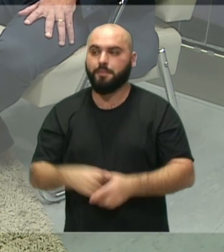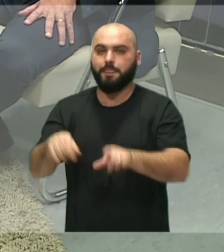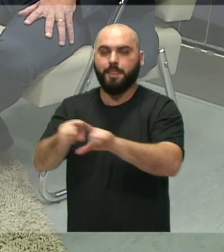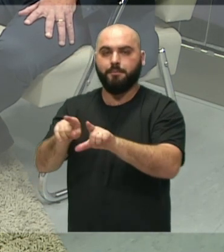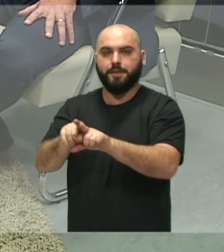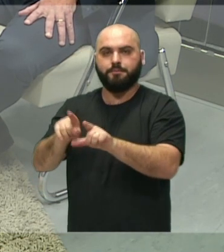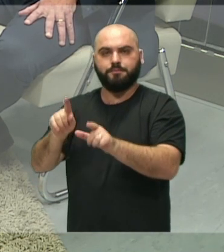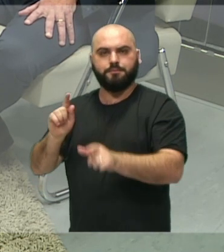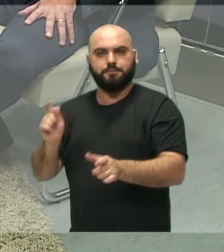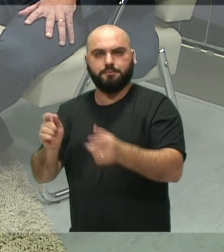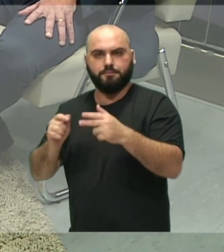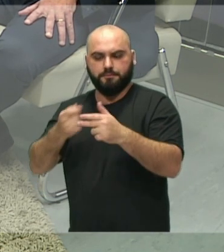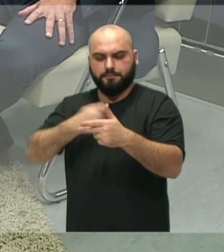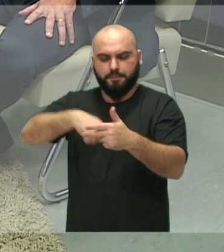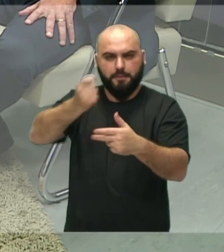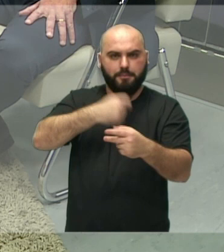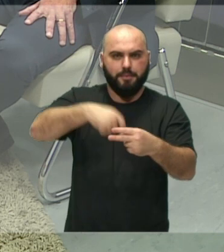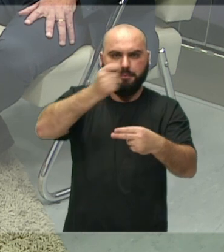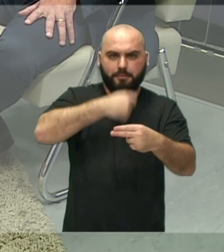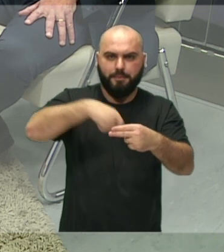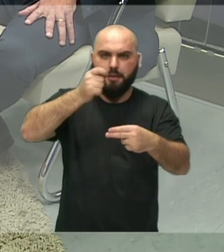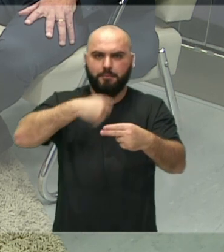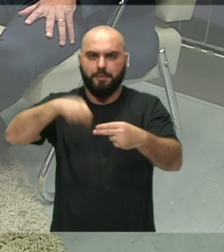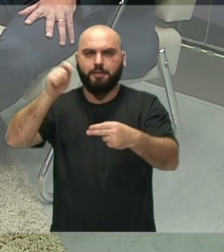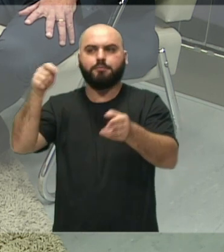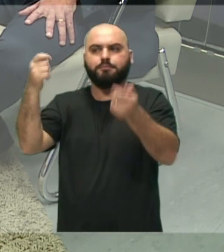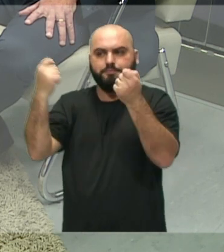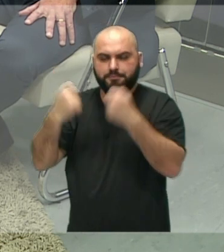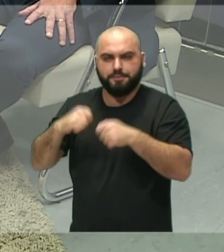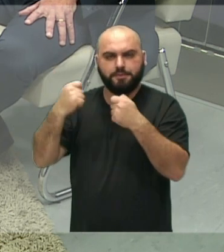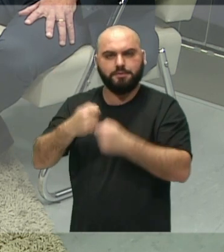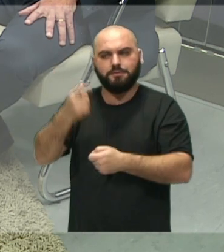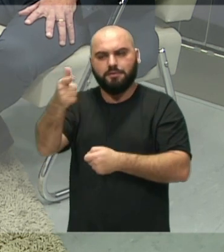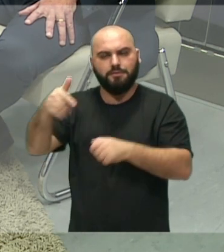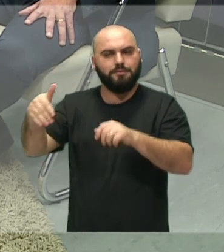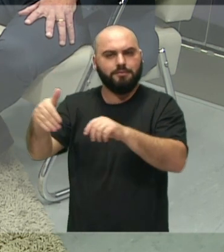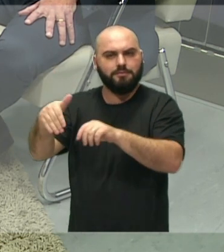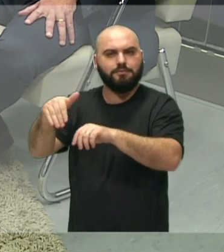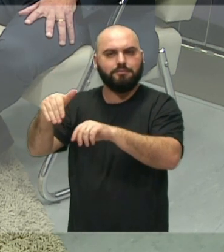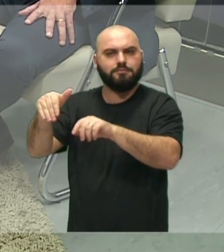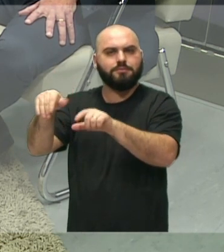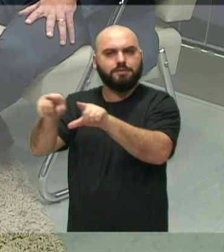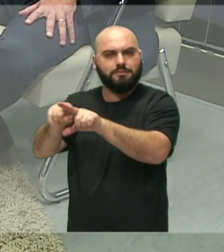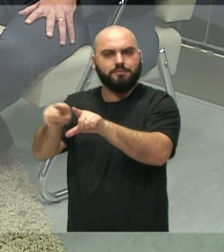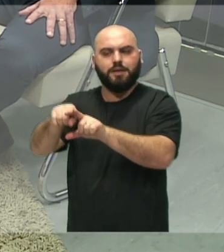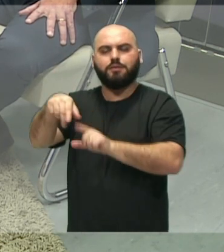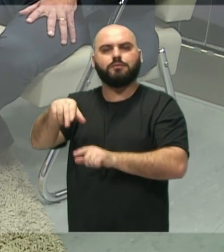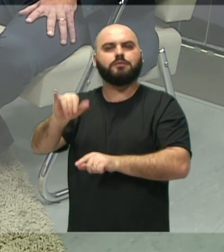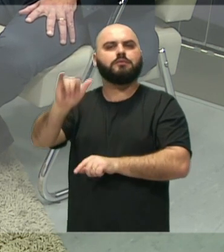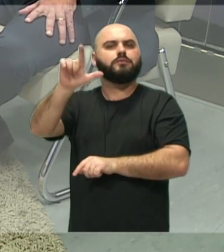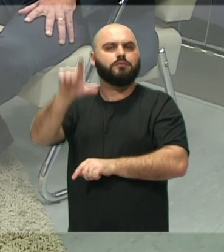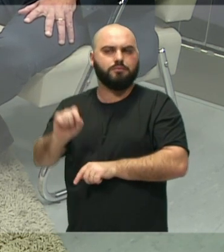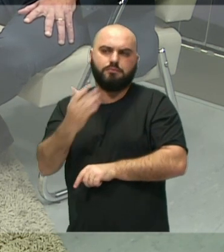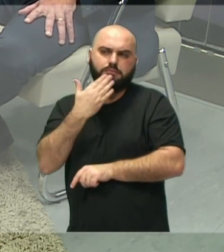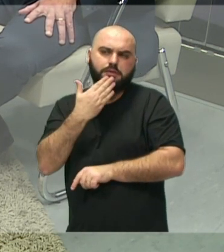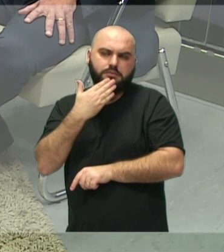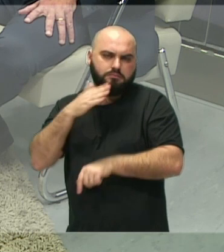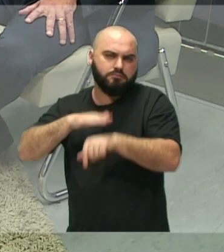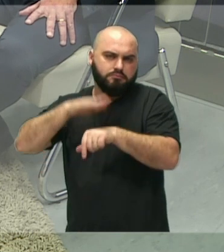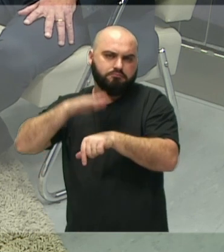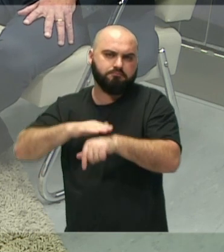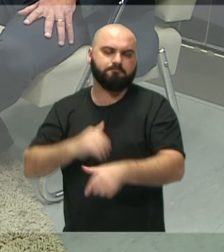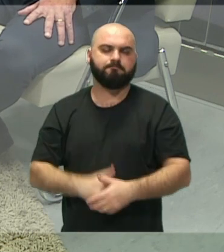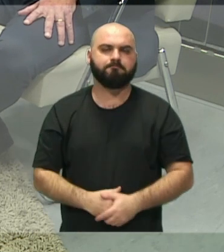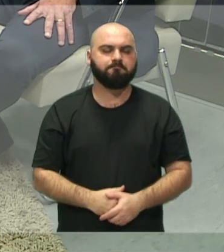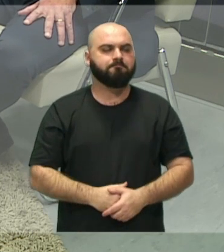bairro São Vicente, na Rua Alice dos Santos Bittencourt. O senhor também pede para que dê uma revitalizada lá. Como é que está a infraestrutura